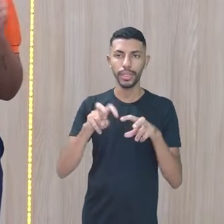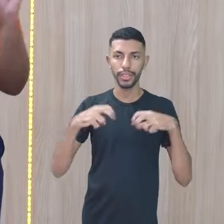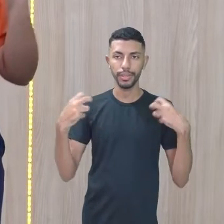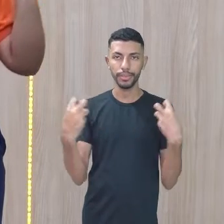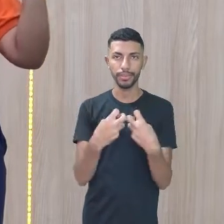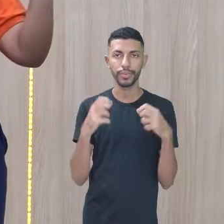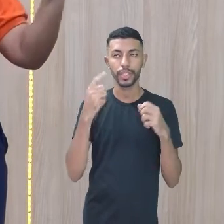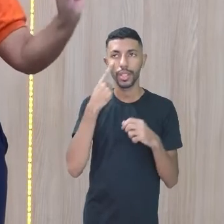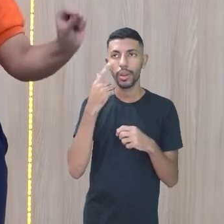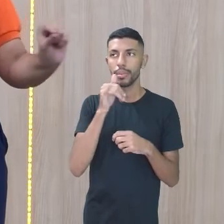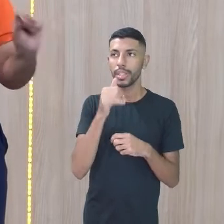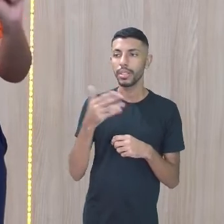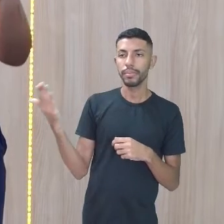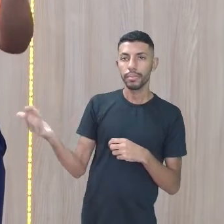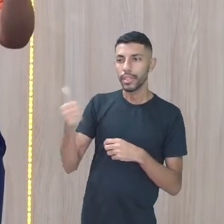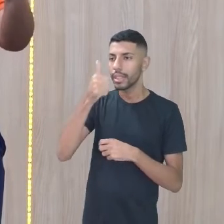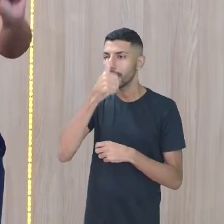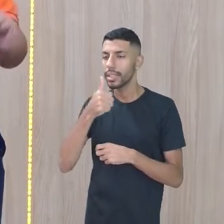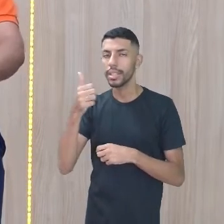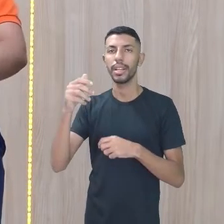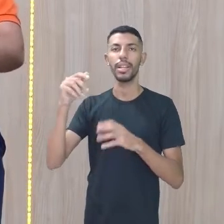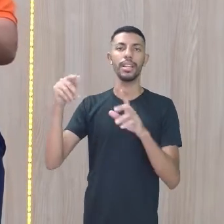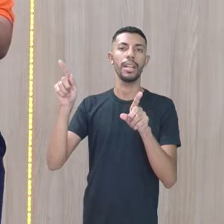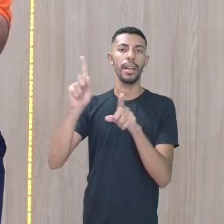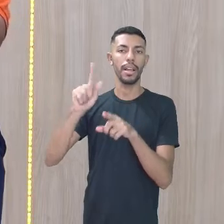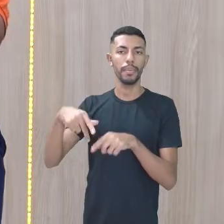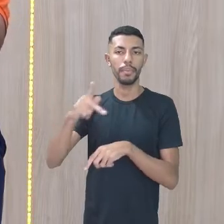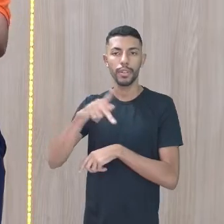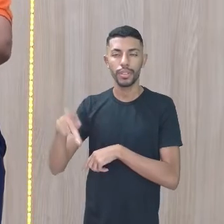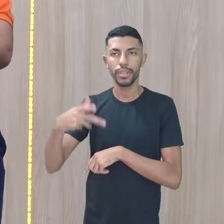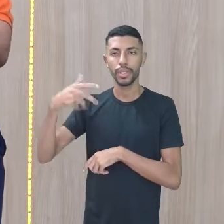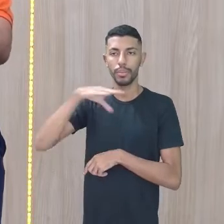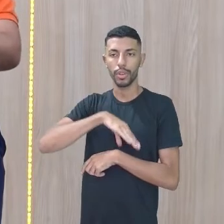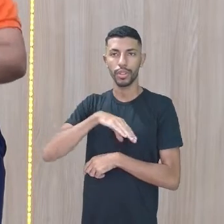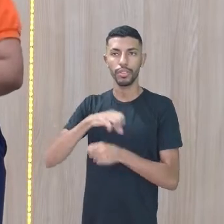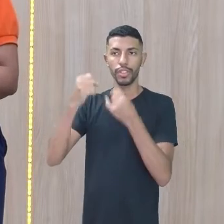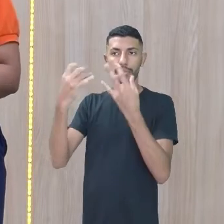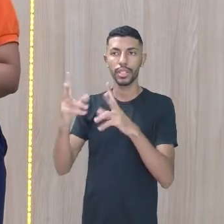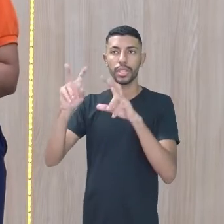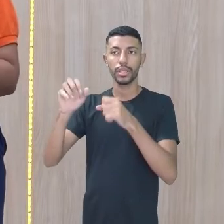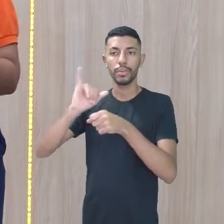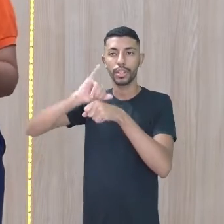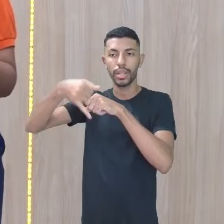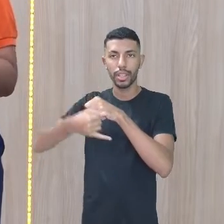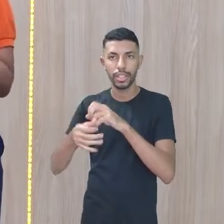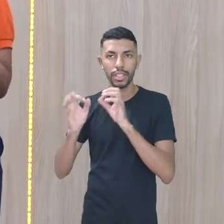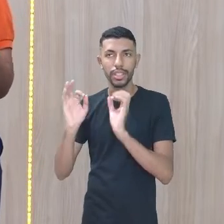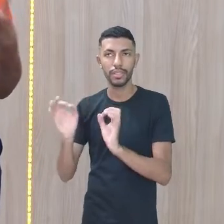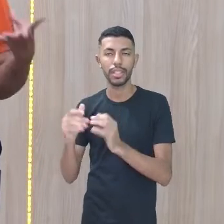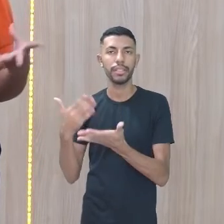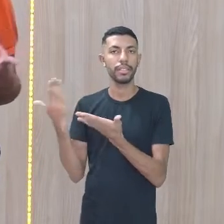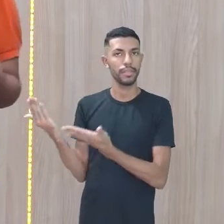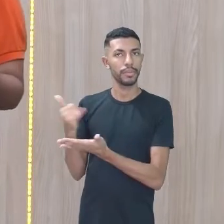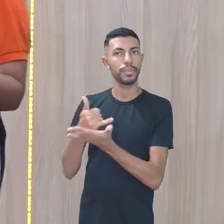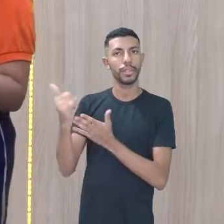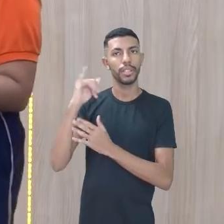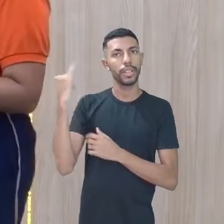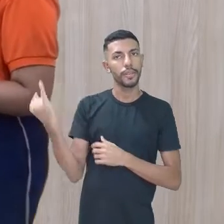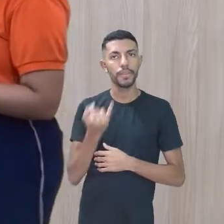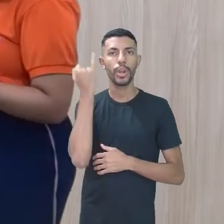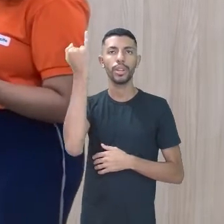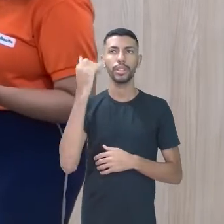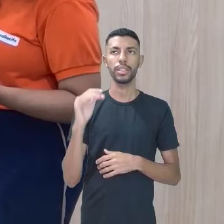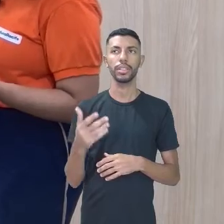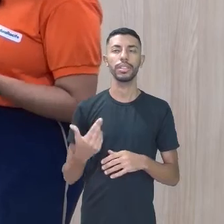mesa redonda. Ó, a Adriana Maria, professora de português, vai falar sobre os adjetivos, certo? Essa introdução é importante